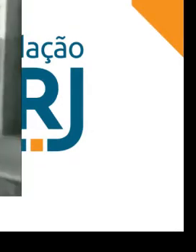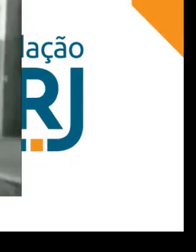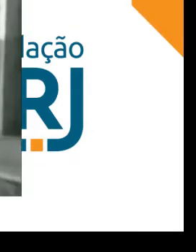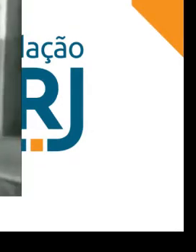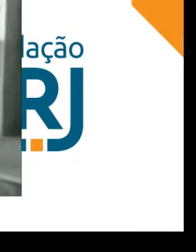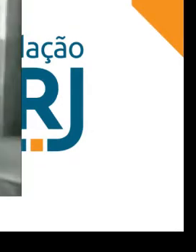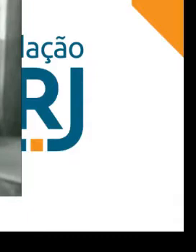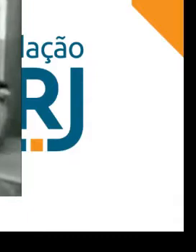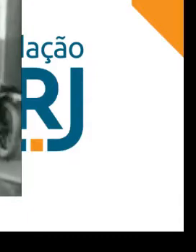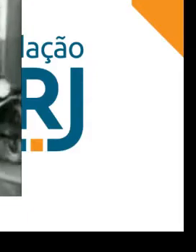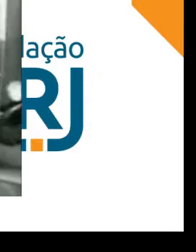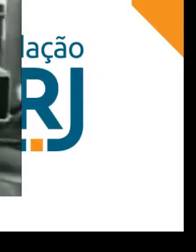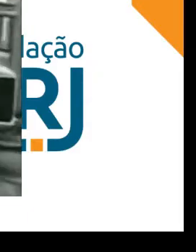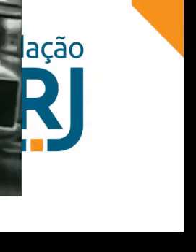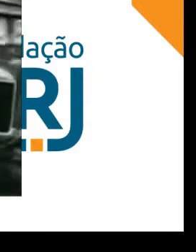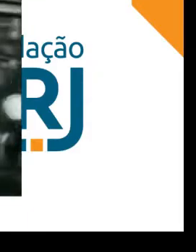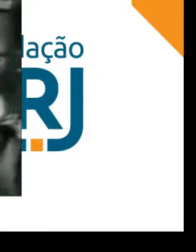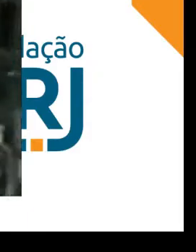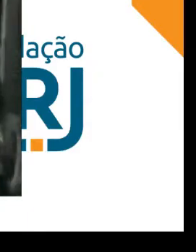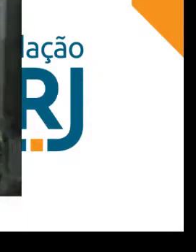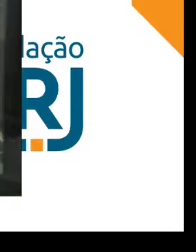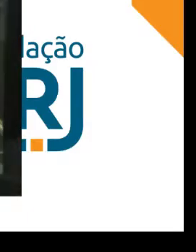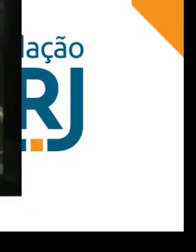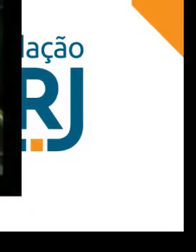1h30. Por isso, podia dar-se ao luxo de aumentar o...